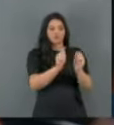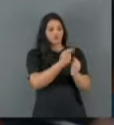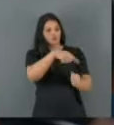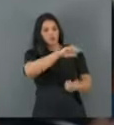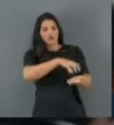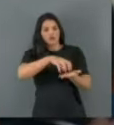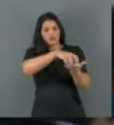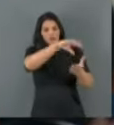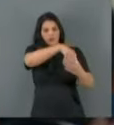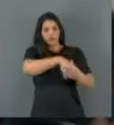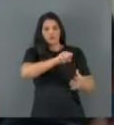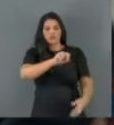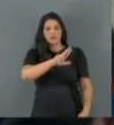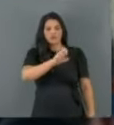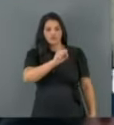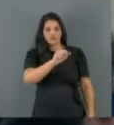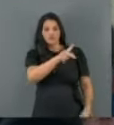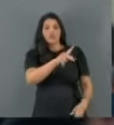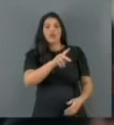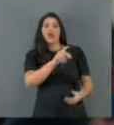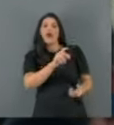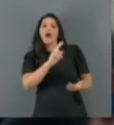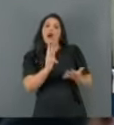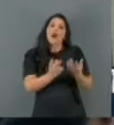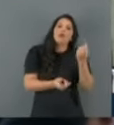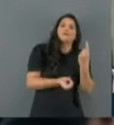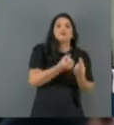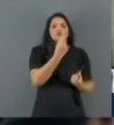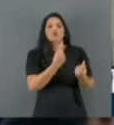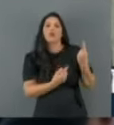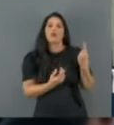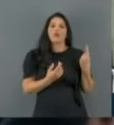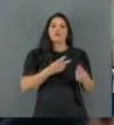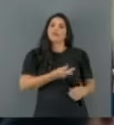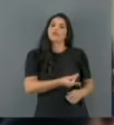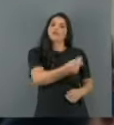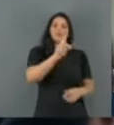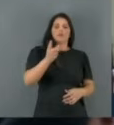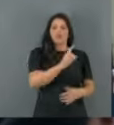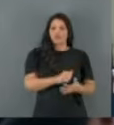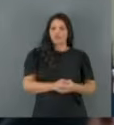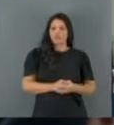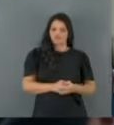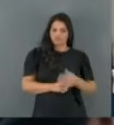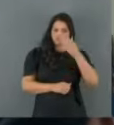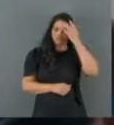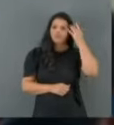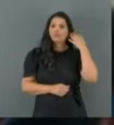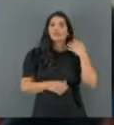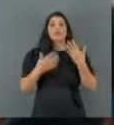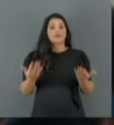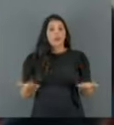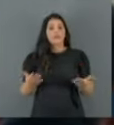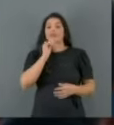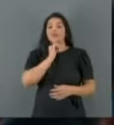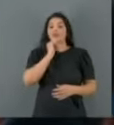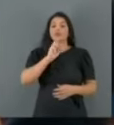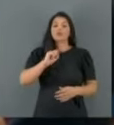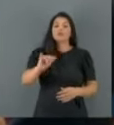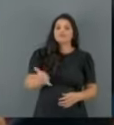do SUSP em situações excepcionais que não se enquadrem nas hipóteses do parágrafo 1º e tal. Tais como